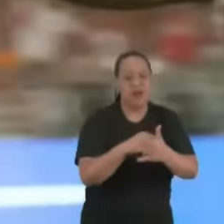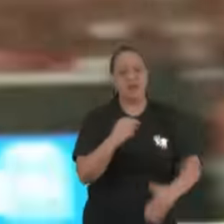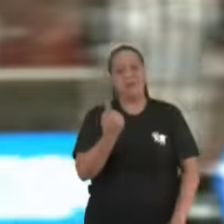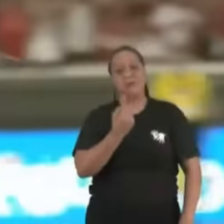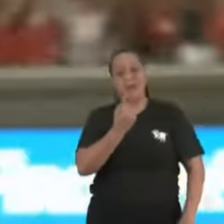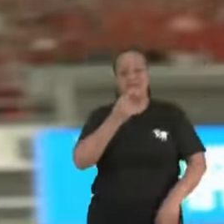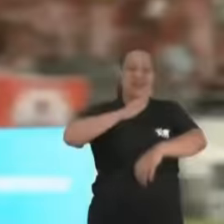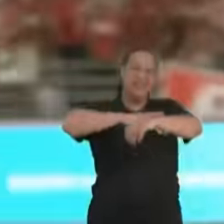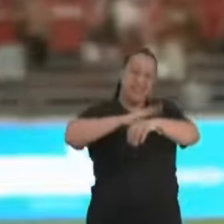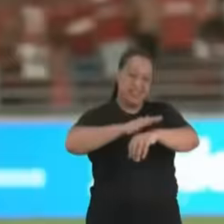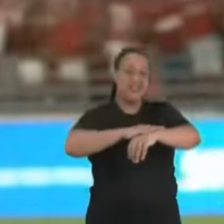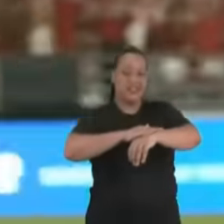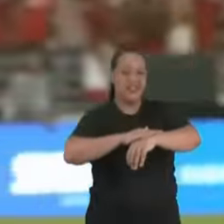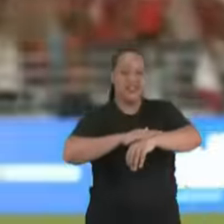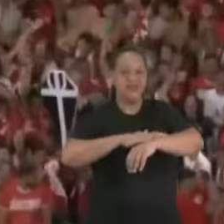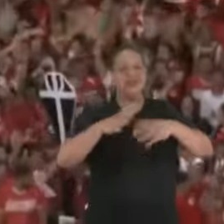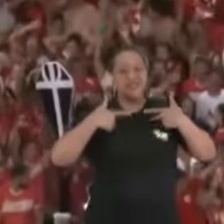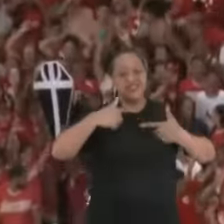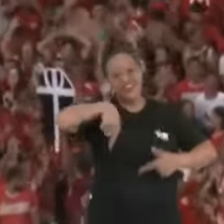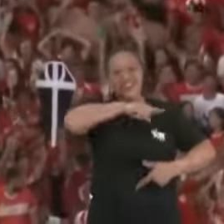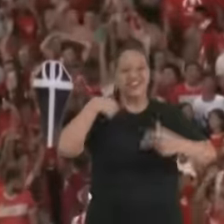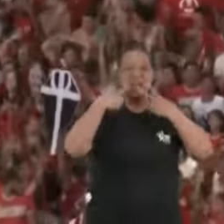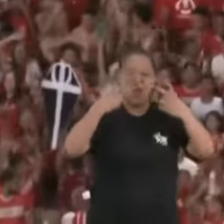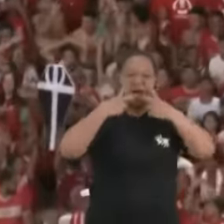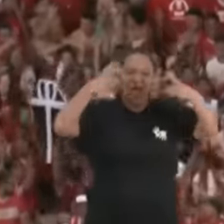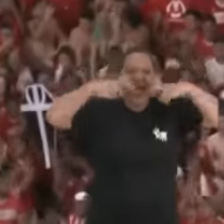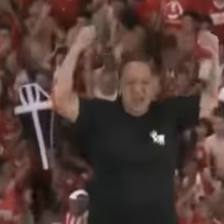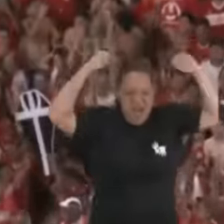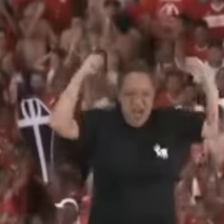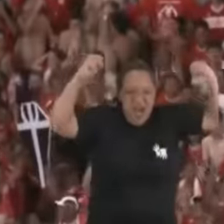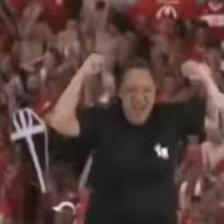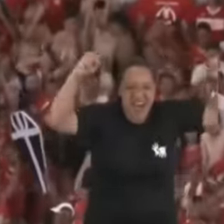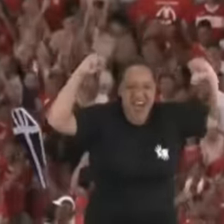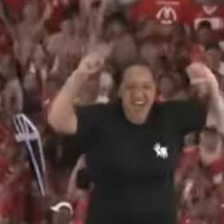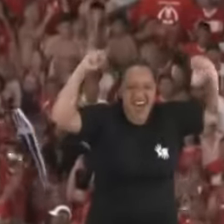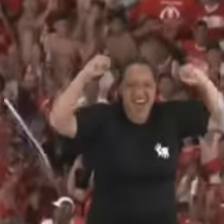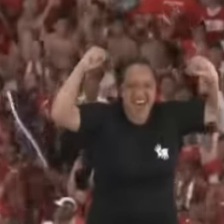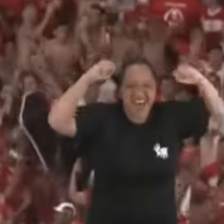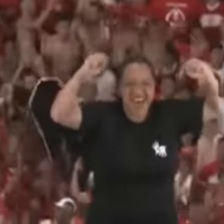Daí o Hereda, comemora Hereda, comemora torcedor do Galo em